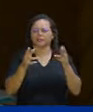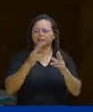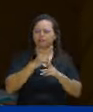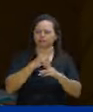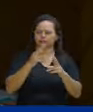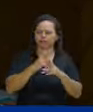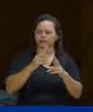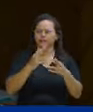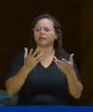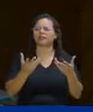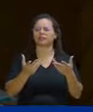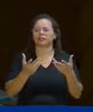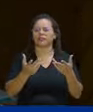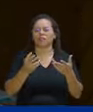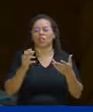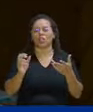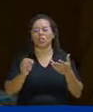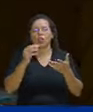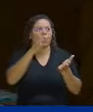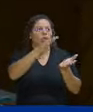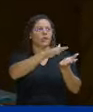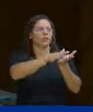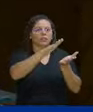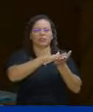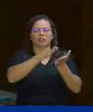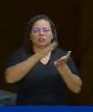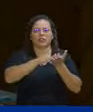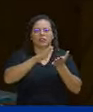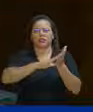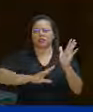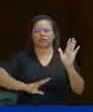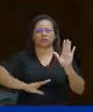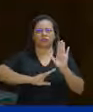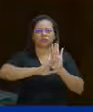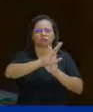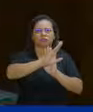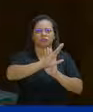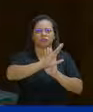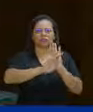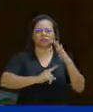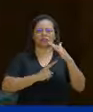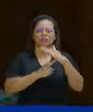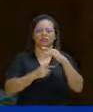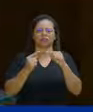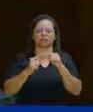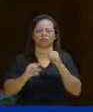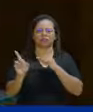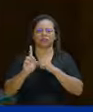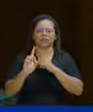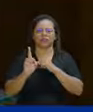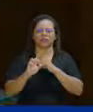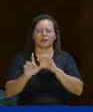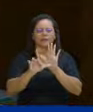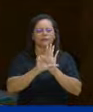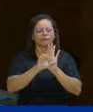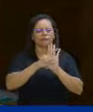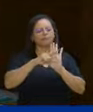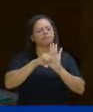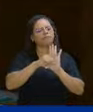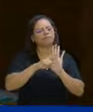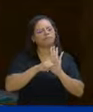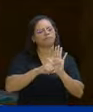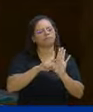desenvolvidas relativo a gastos elevados, 92.300, não permitem fiscalizar se houve efetiva prestação